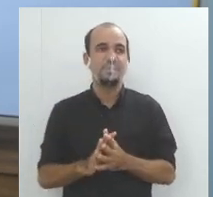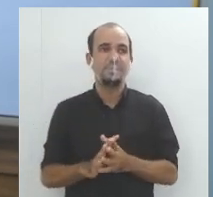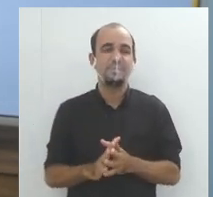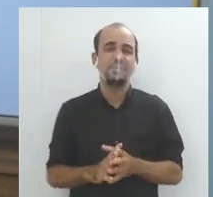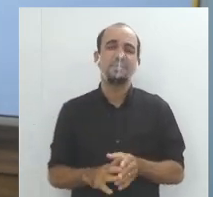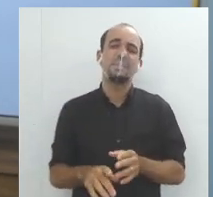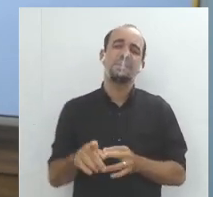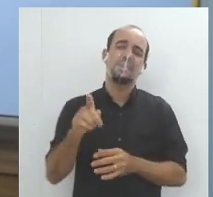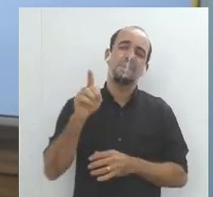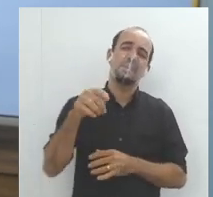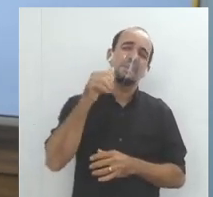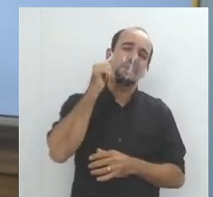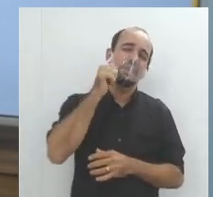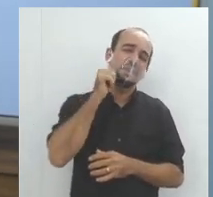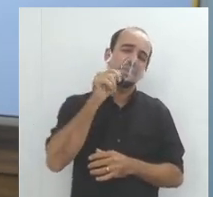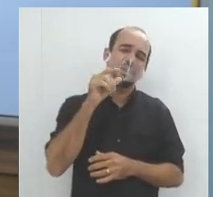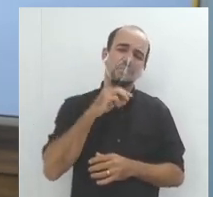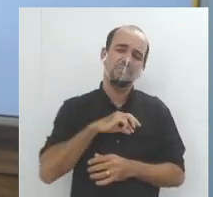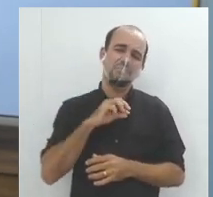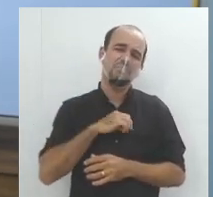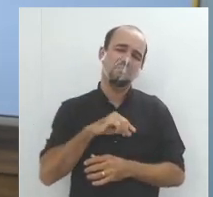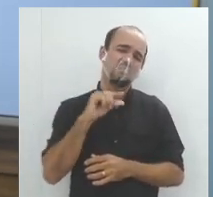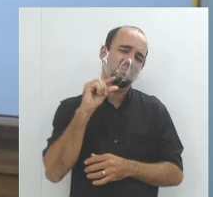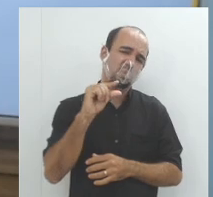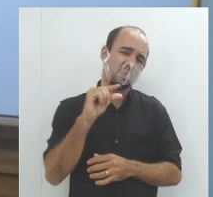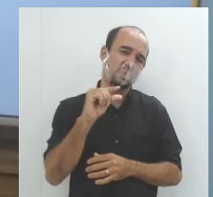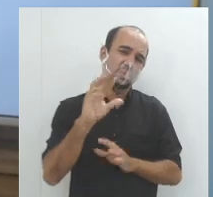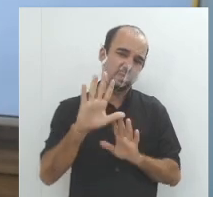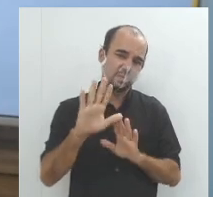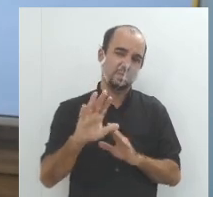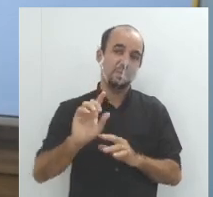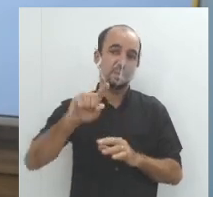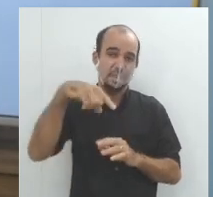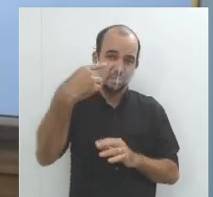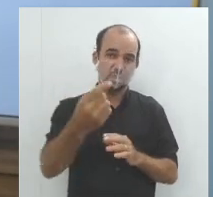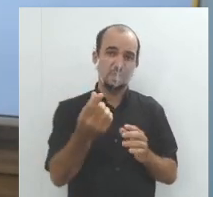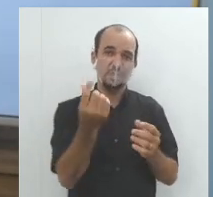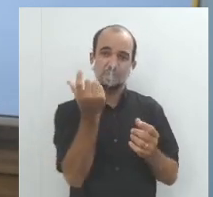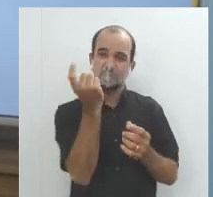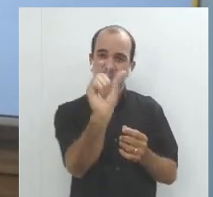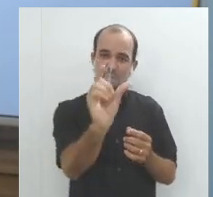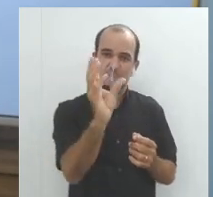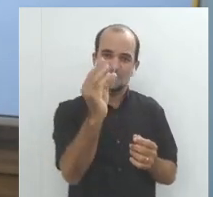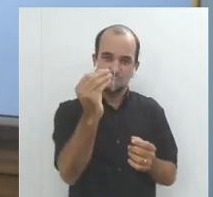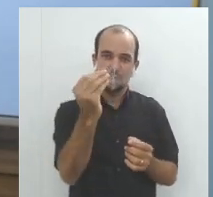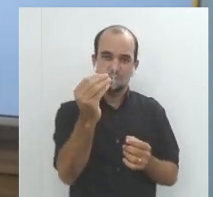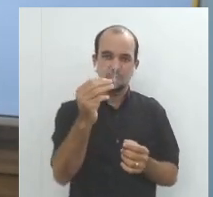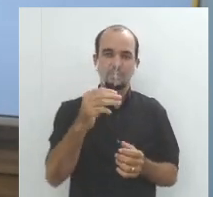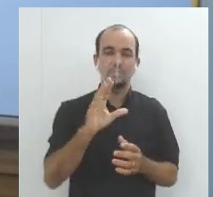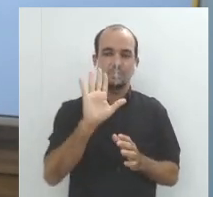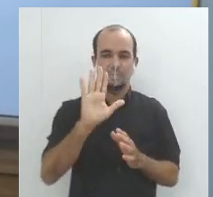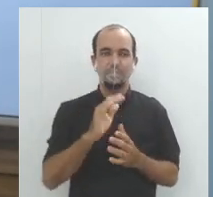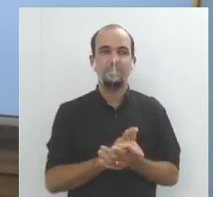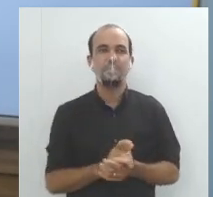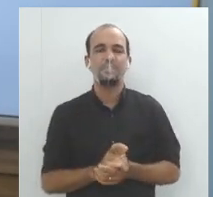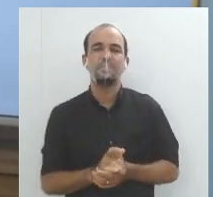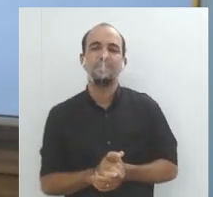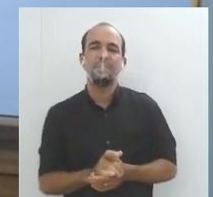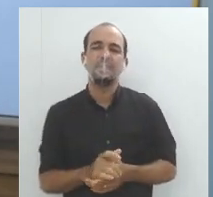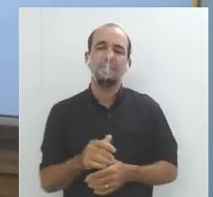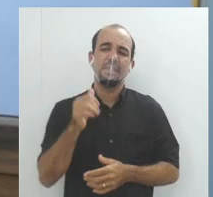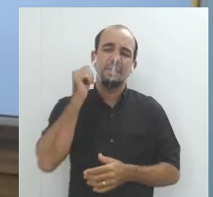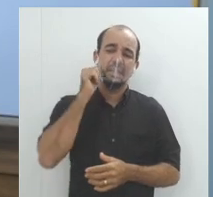Ela ganha pouco. Vamos esquecer o muito por enquanto. Ela ganha pouco. Quando eu digo ela ganha pouco, eu